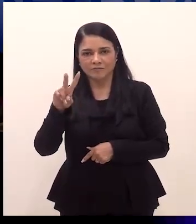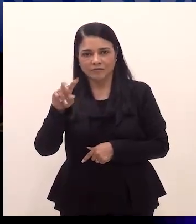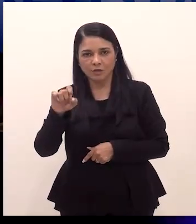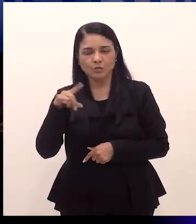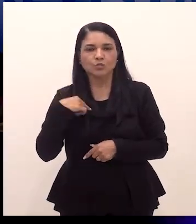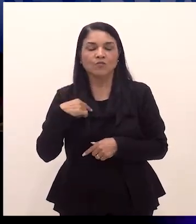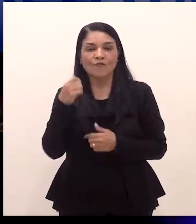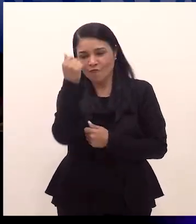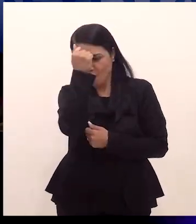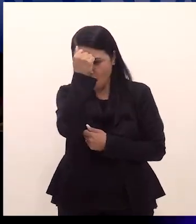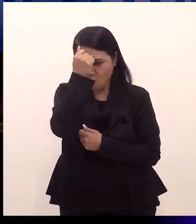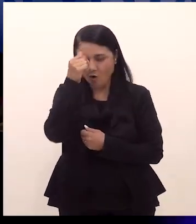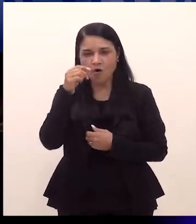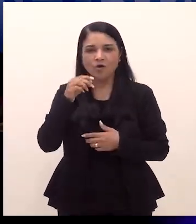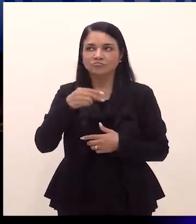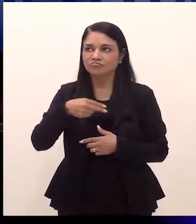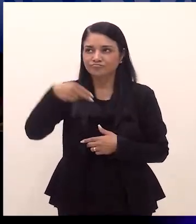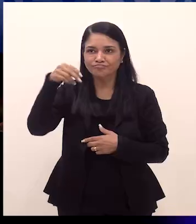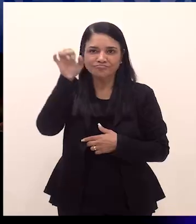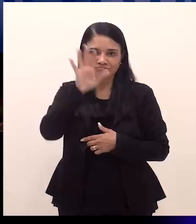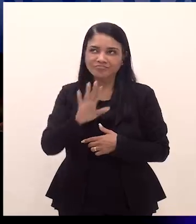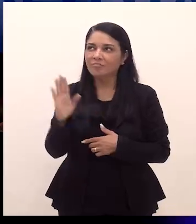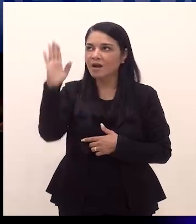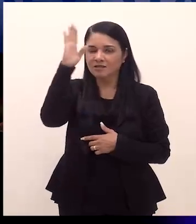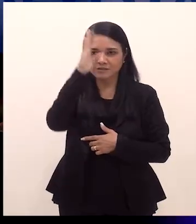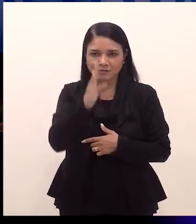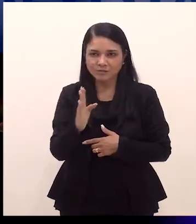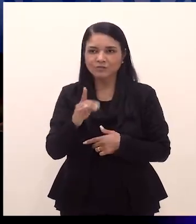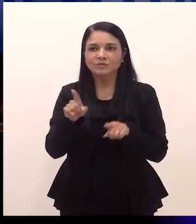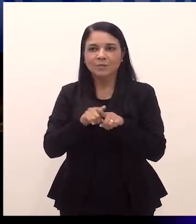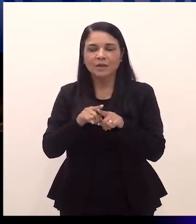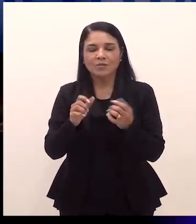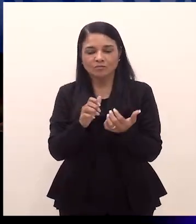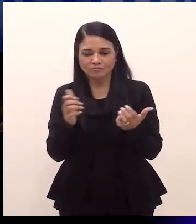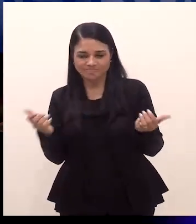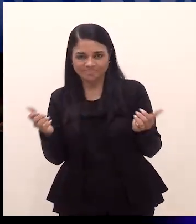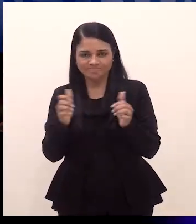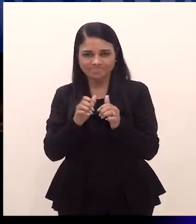Brasil. Então, assim, como sanfoneiro, como pianista, às vezes como arranjador,